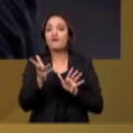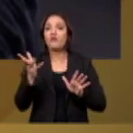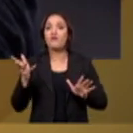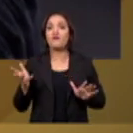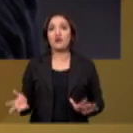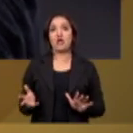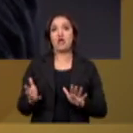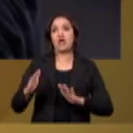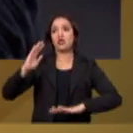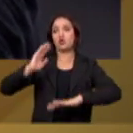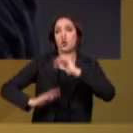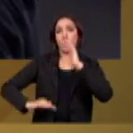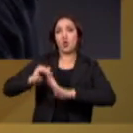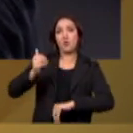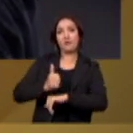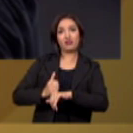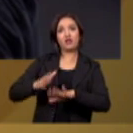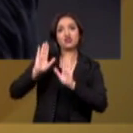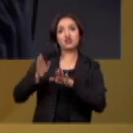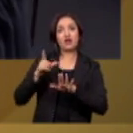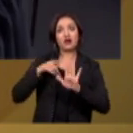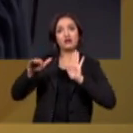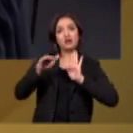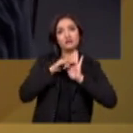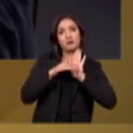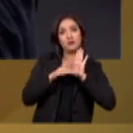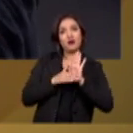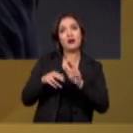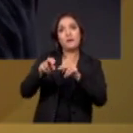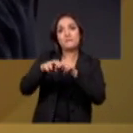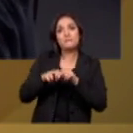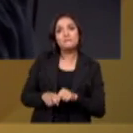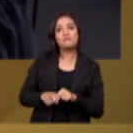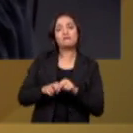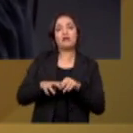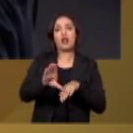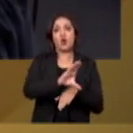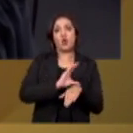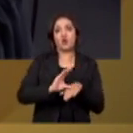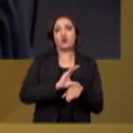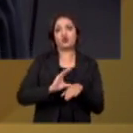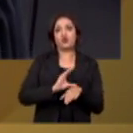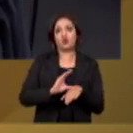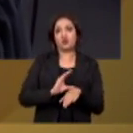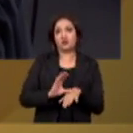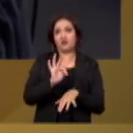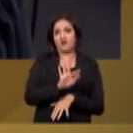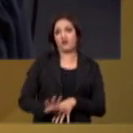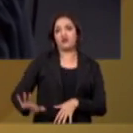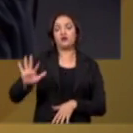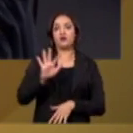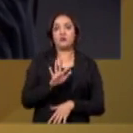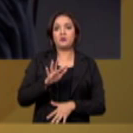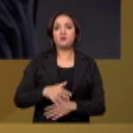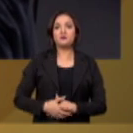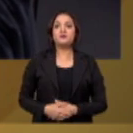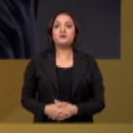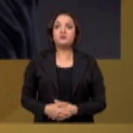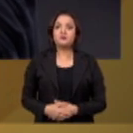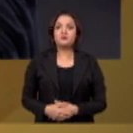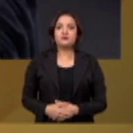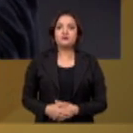relevante competências que lhe foram diretamente autorgas pelo próprio texto a função da república i